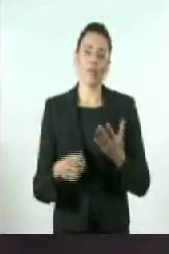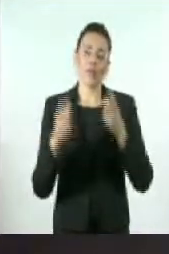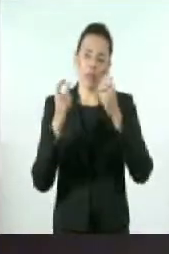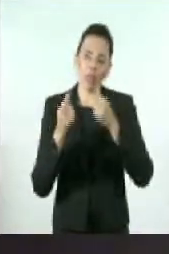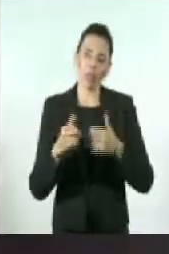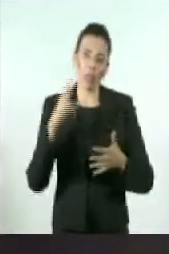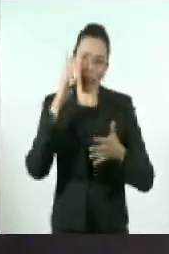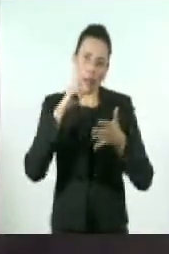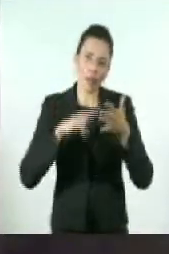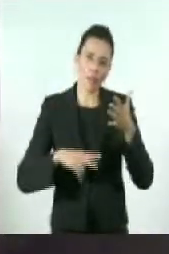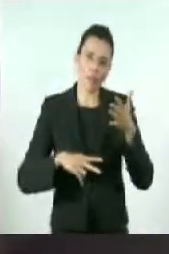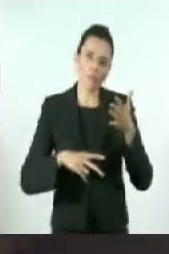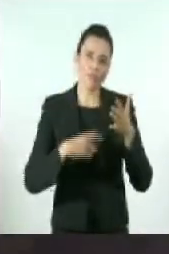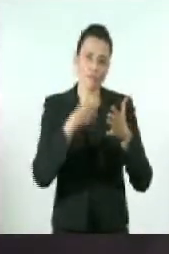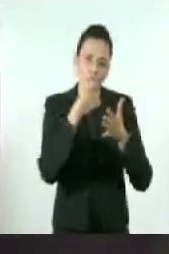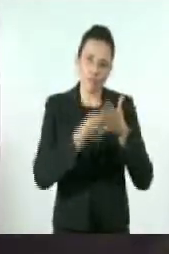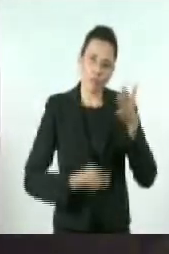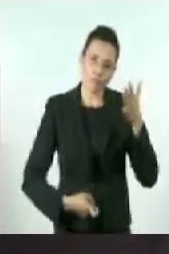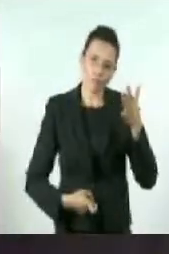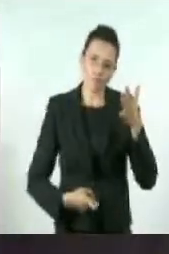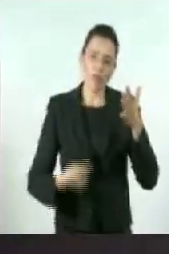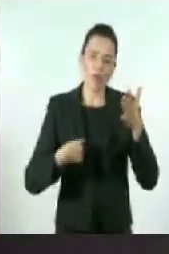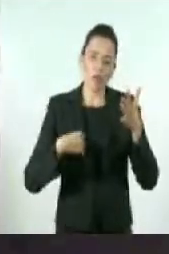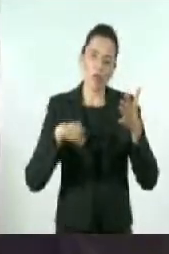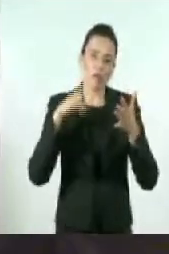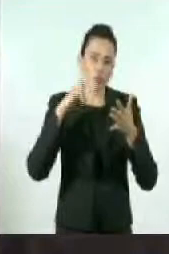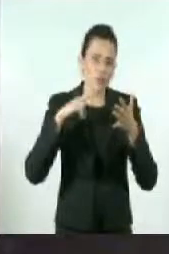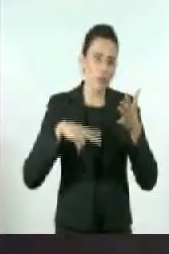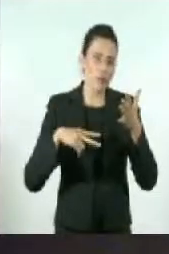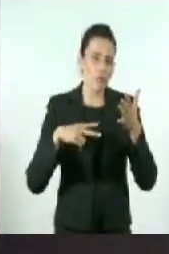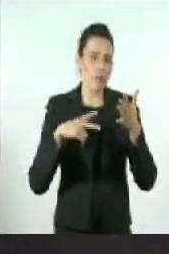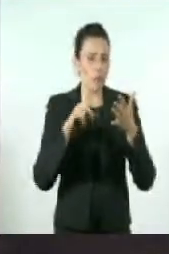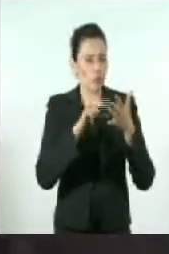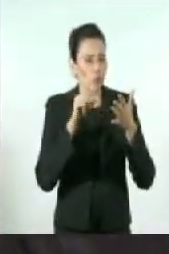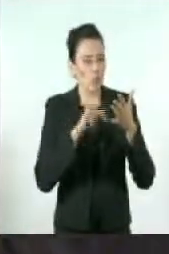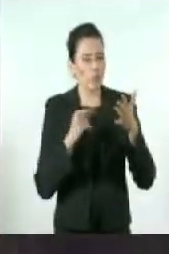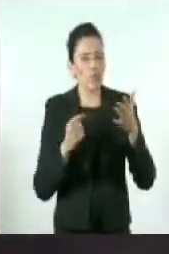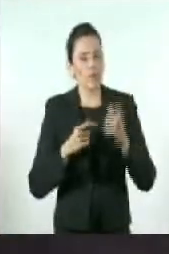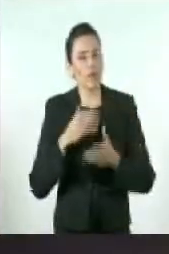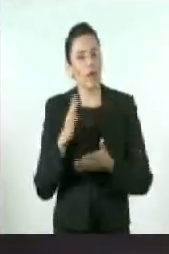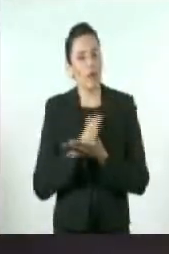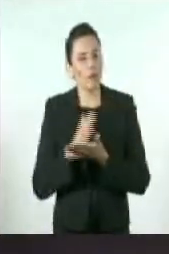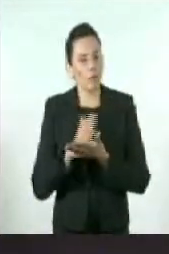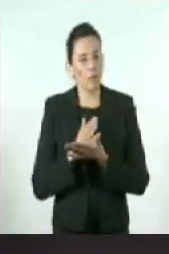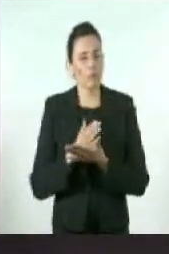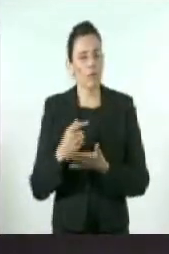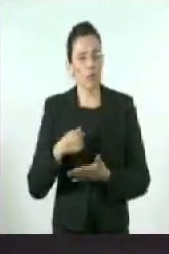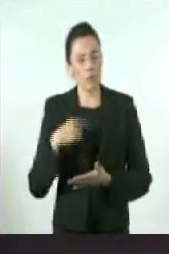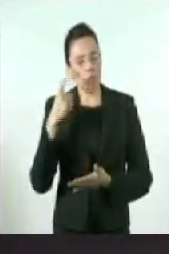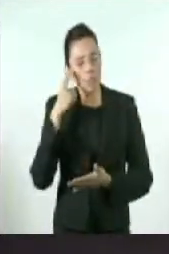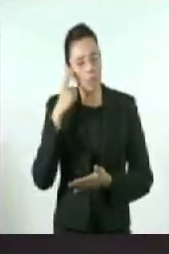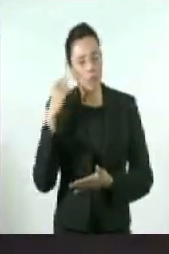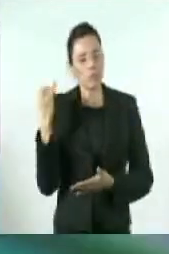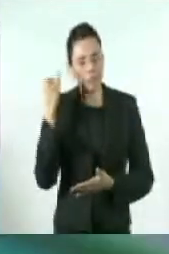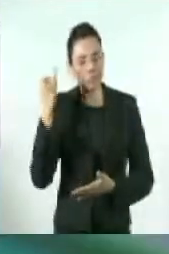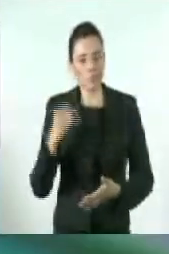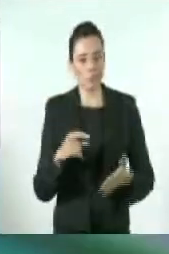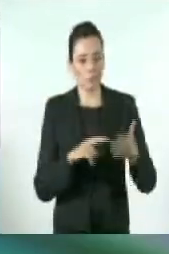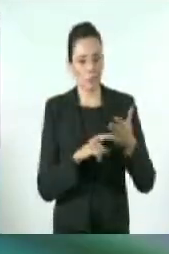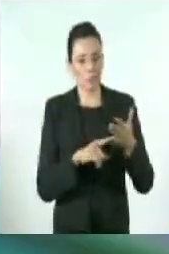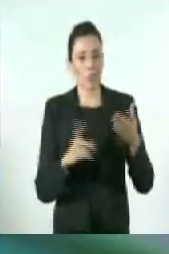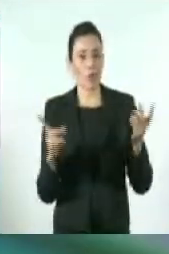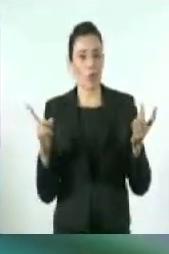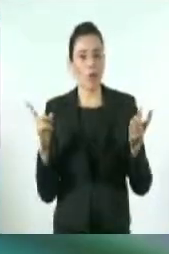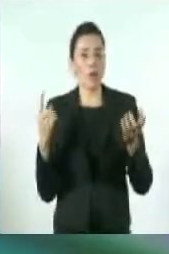e vou ler apenas rapidamente alguns que eu acho que interessam, inclusive, para o debate de Vossa Excelência. No acordo firmado entre o Ministério Público